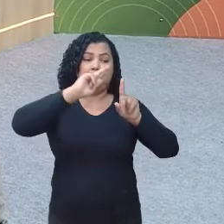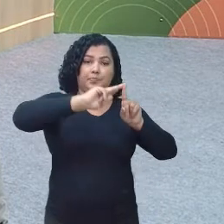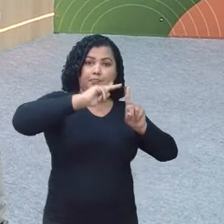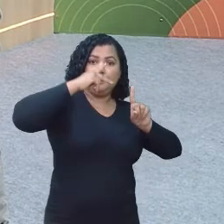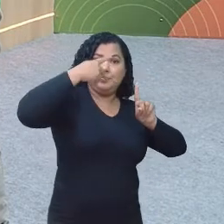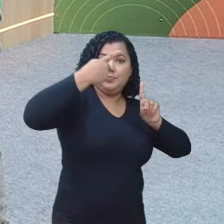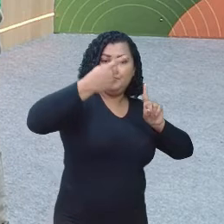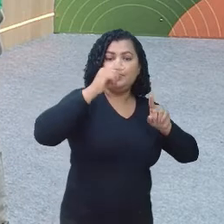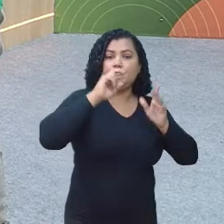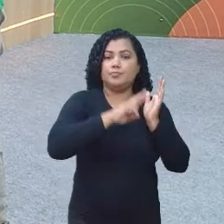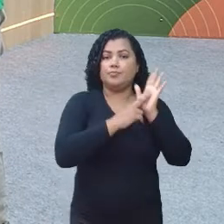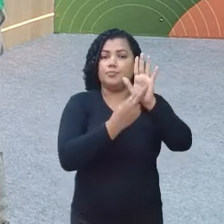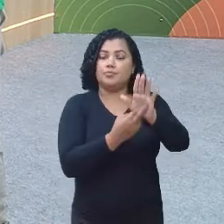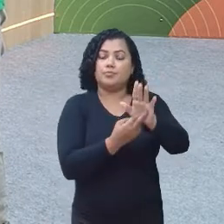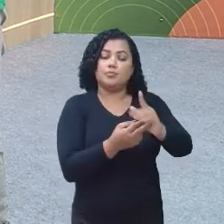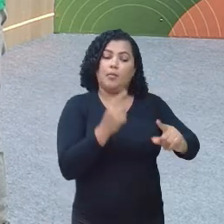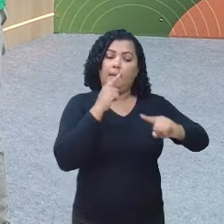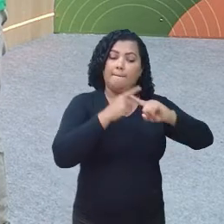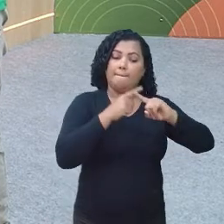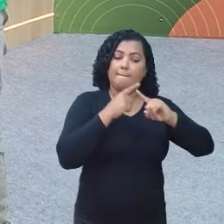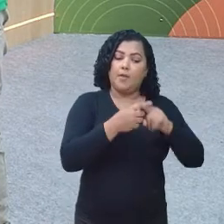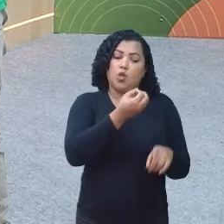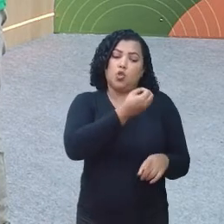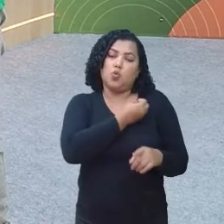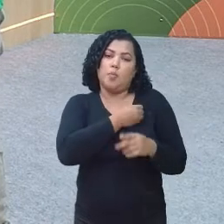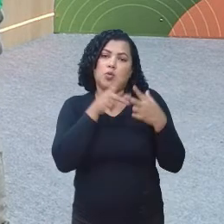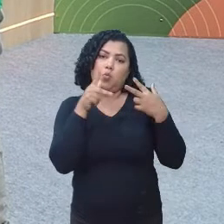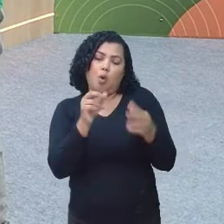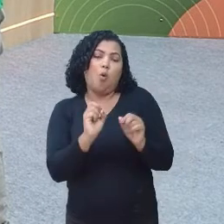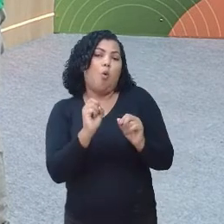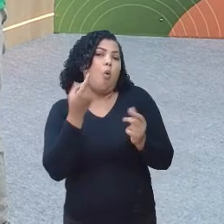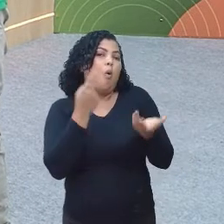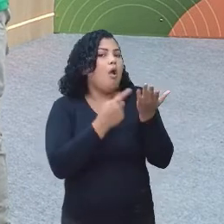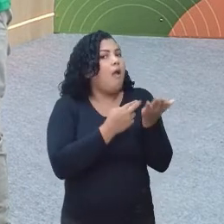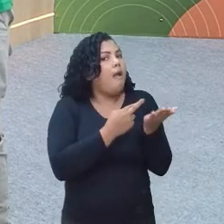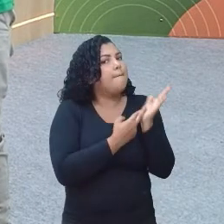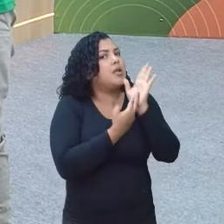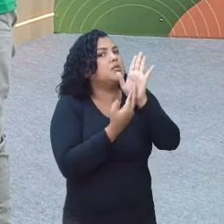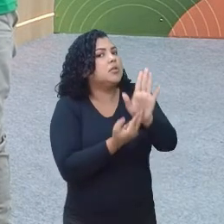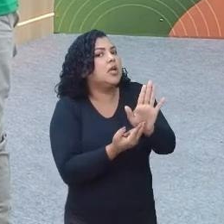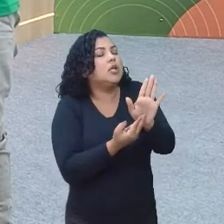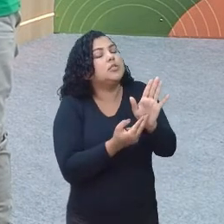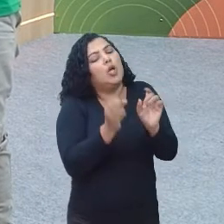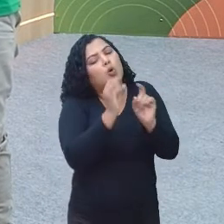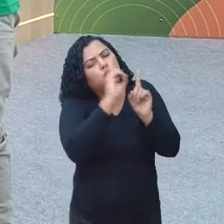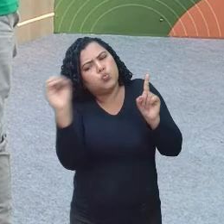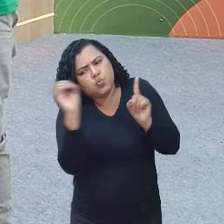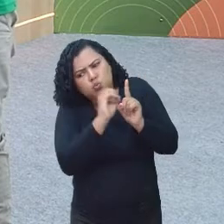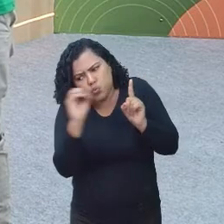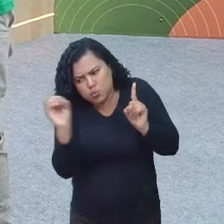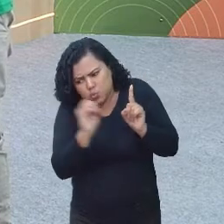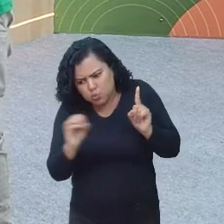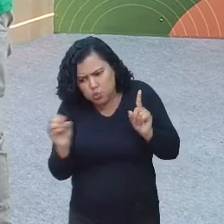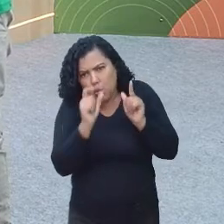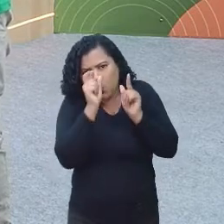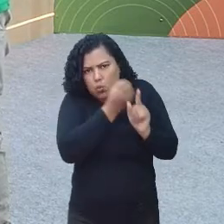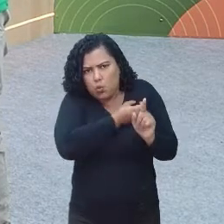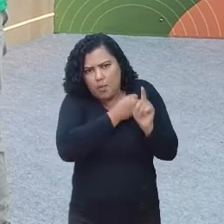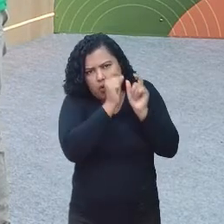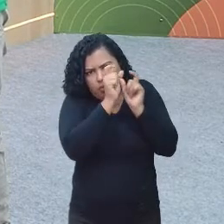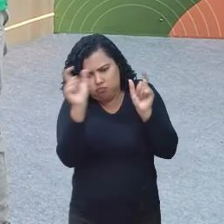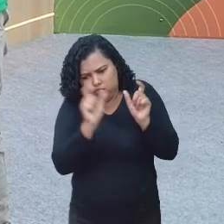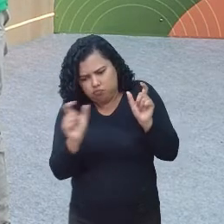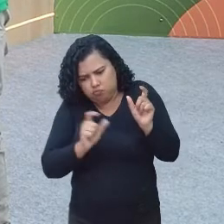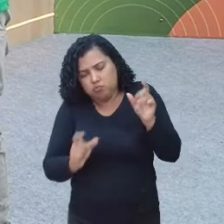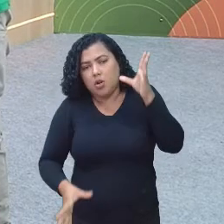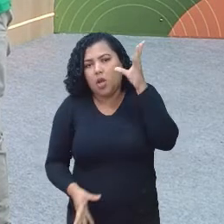ela pode representar números muito grandes de uma maneira mais resumida, uma maneira mais simples de você